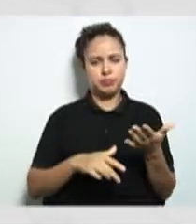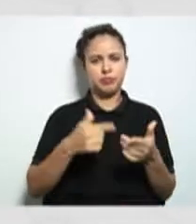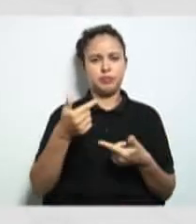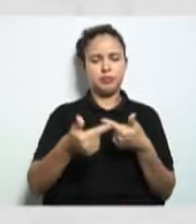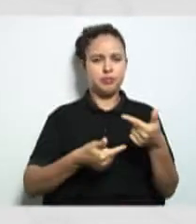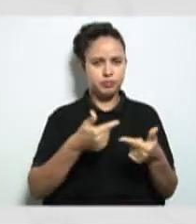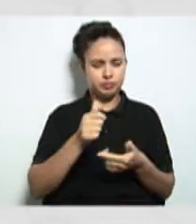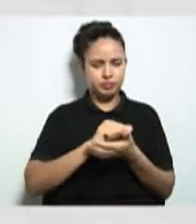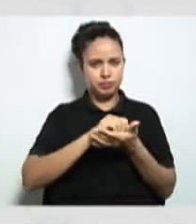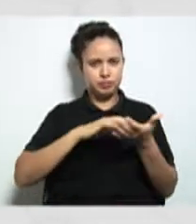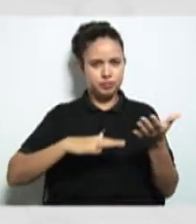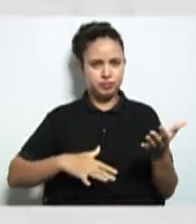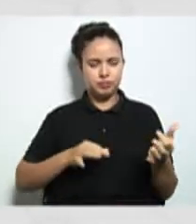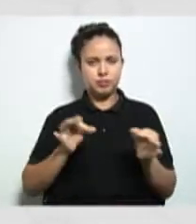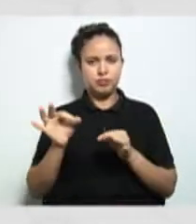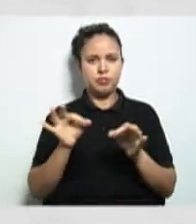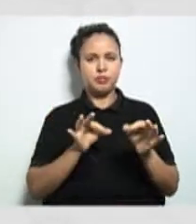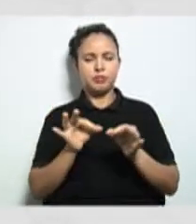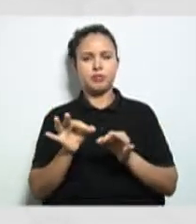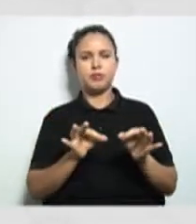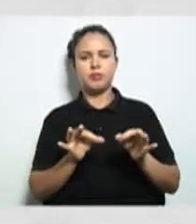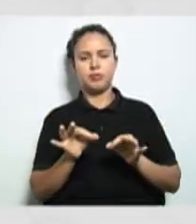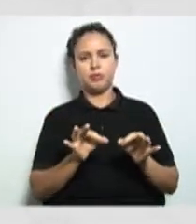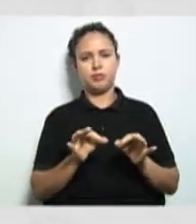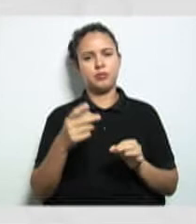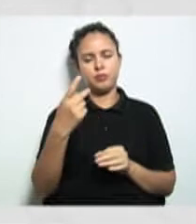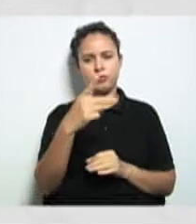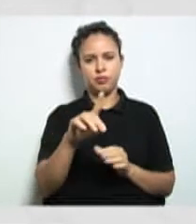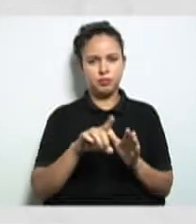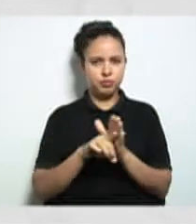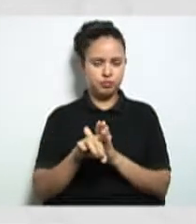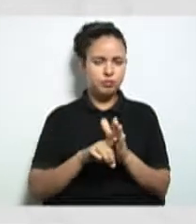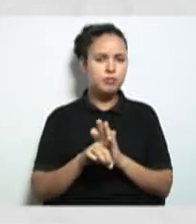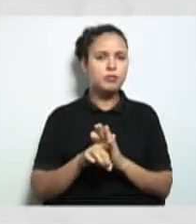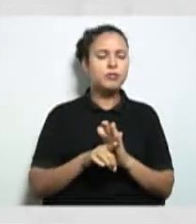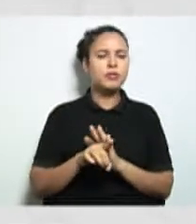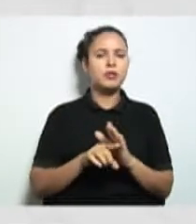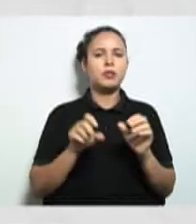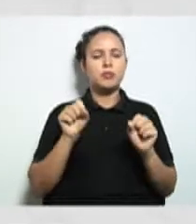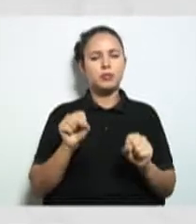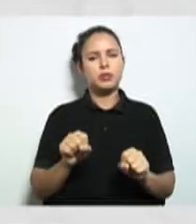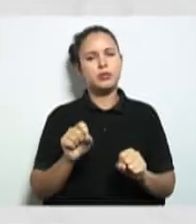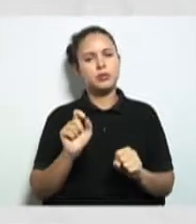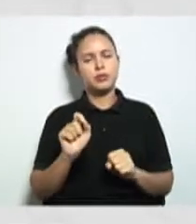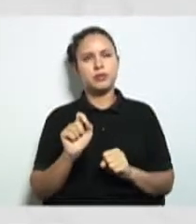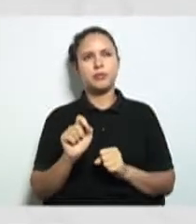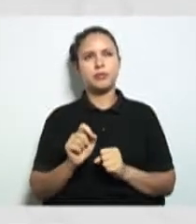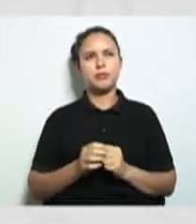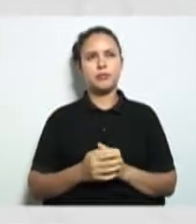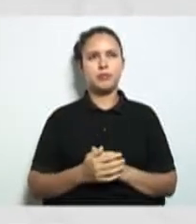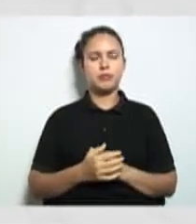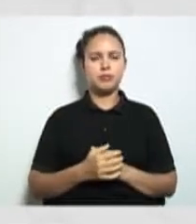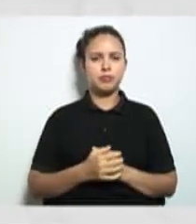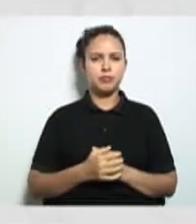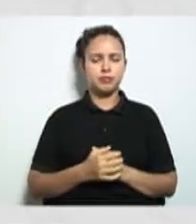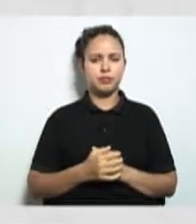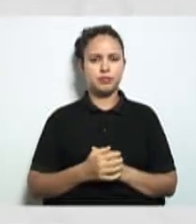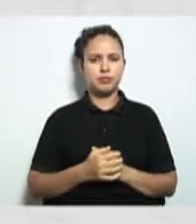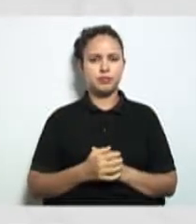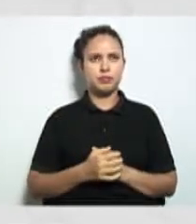para poder organizar essa sua pesquisa, que pode ser o quê? Pode ser